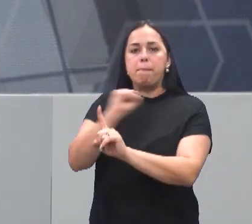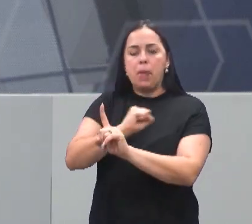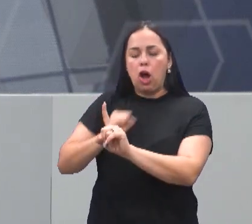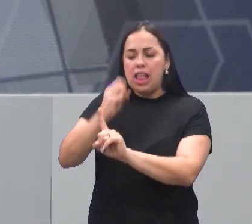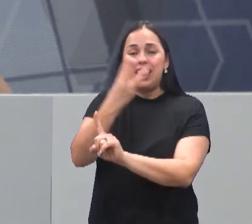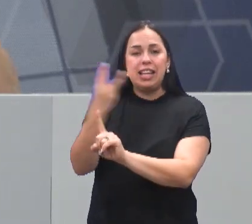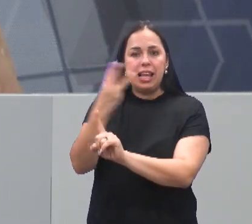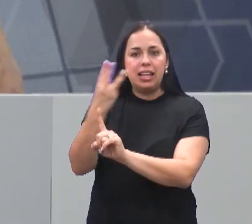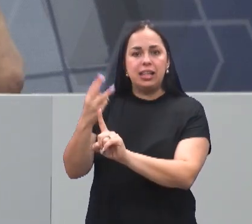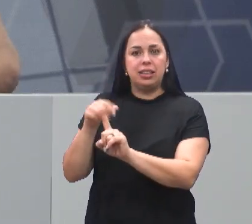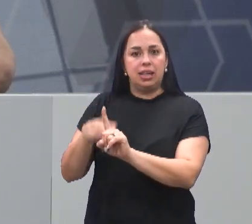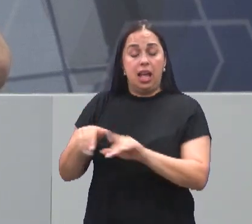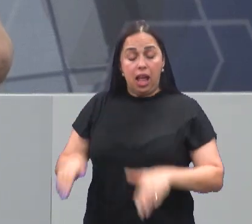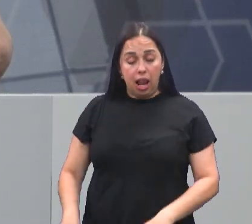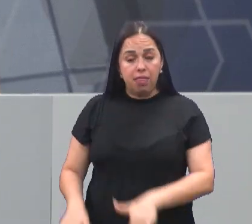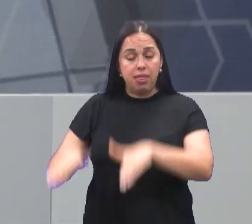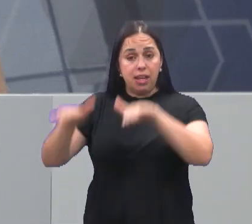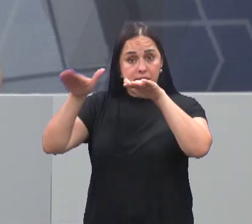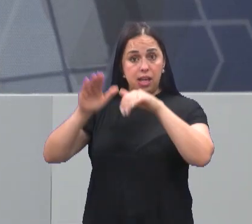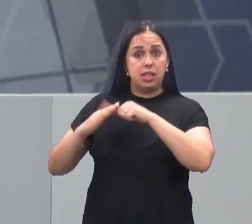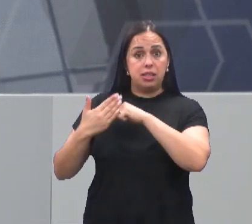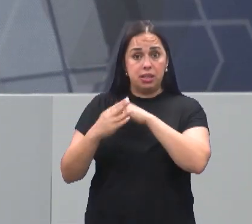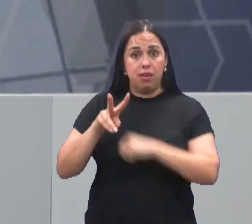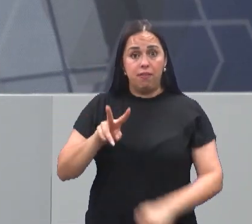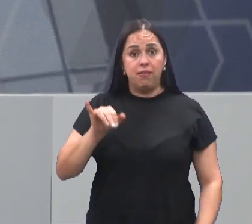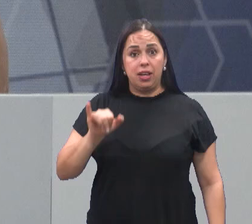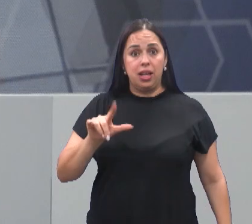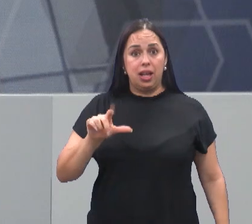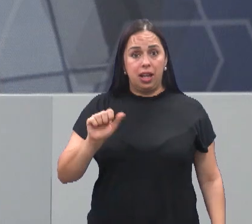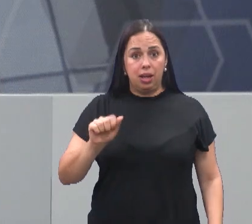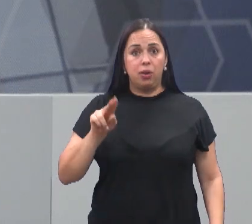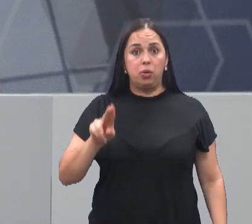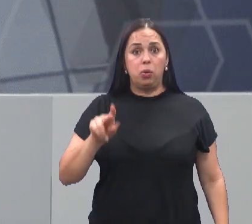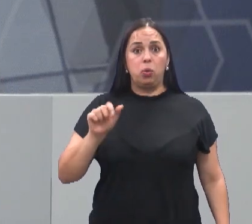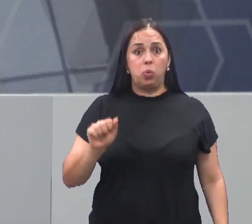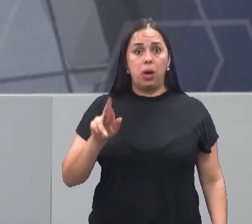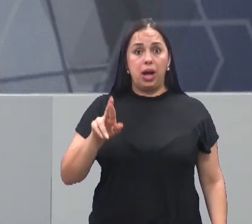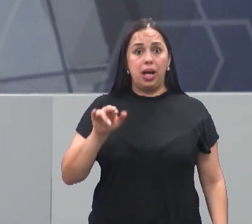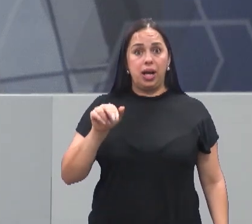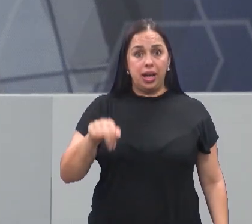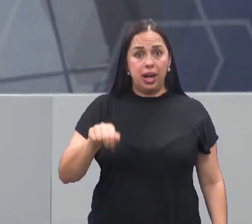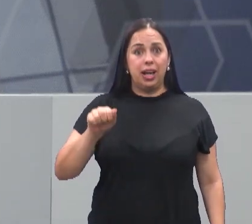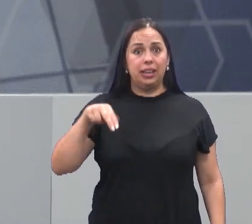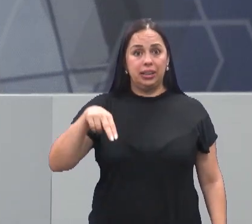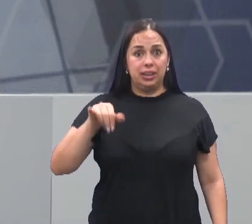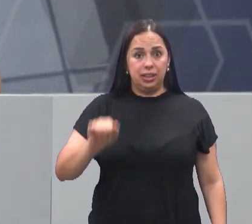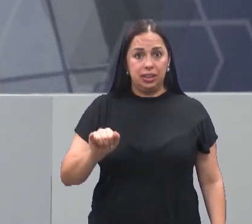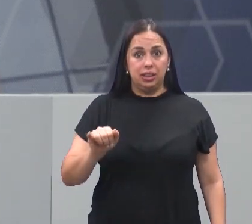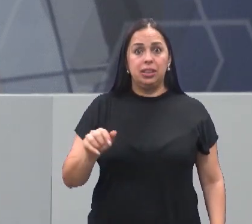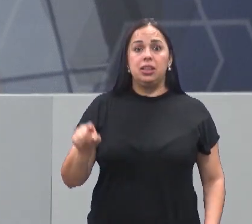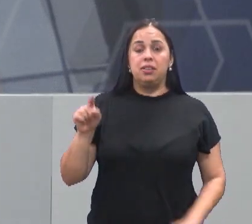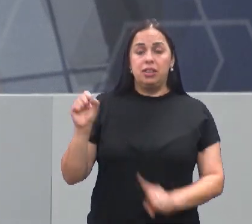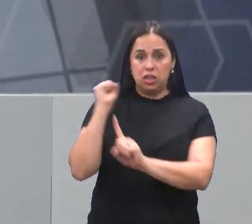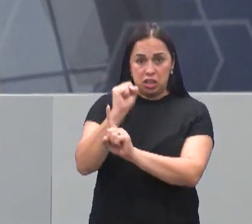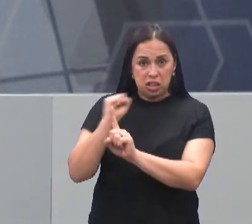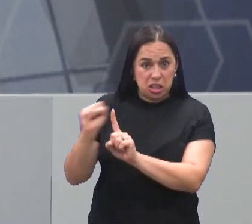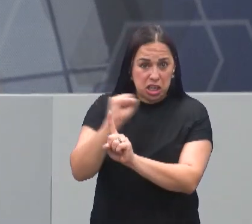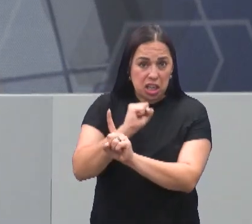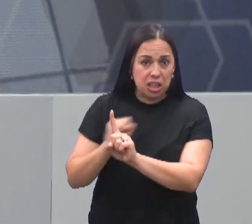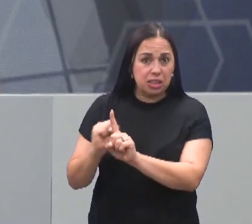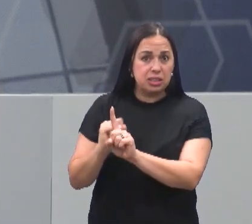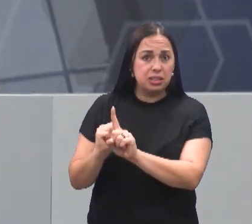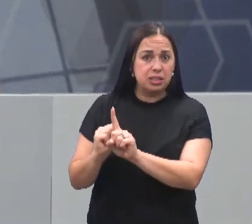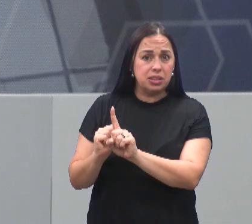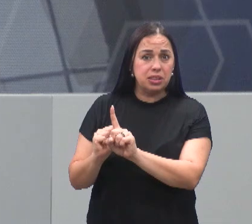dali, depois que a mãe falou para o filho, fecha, levando as facadas, fecha, põe